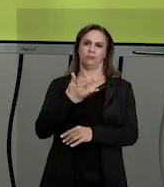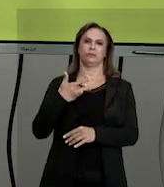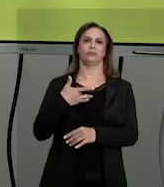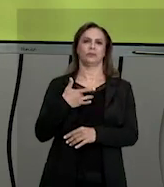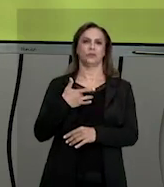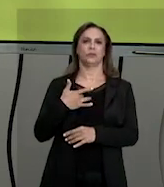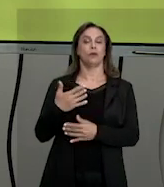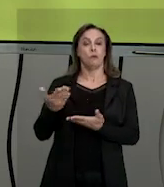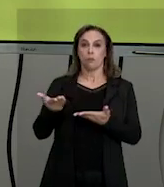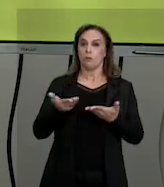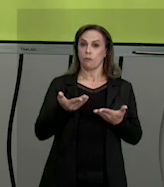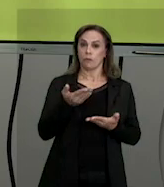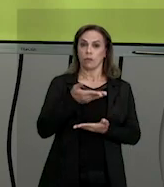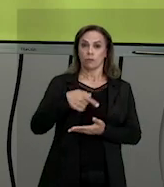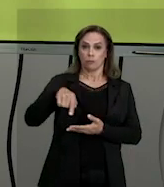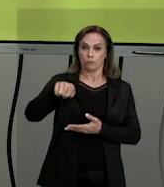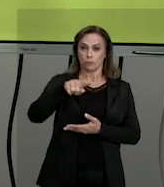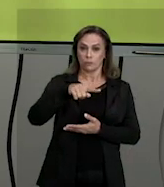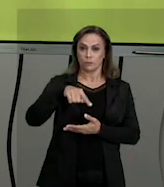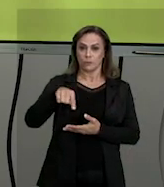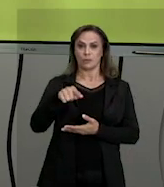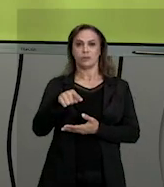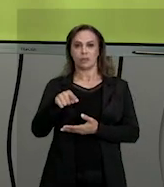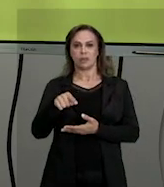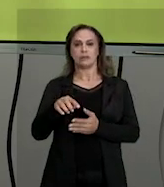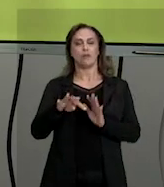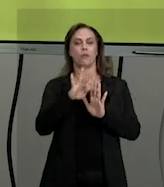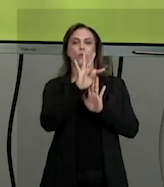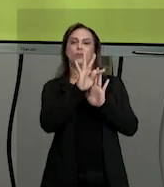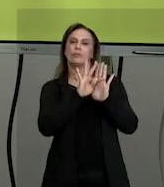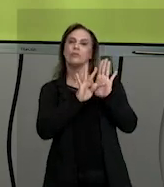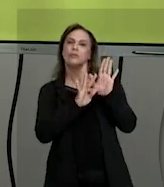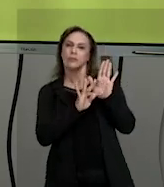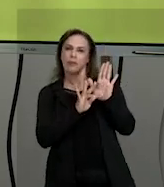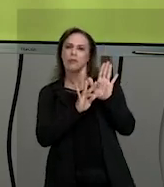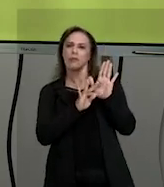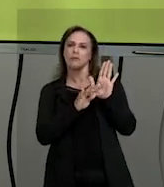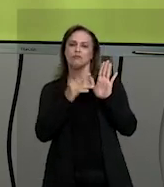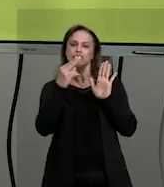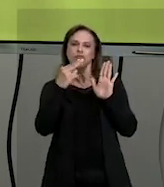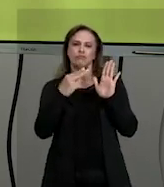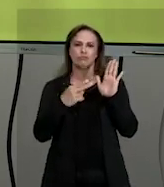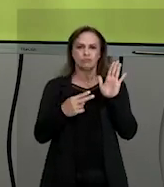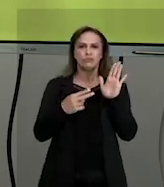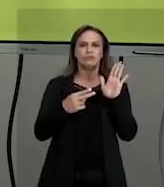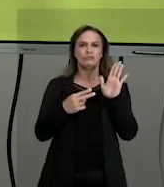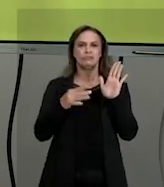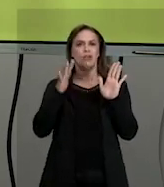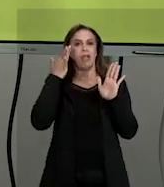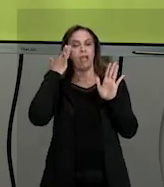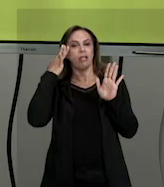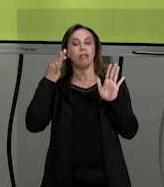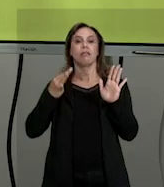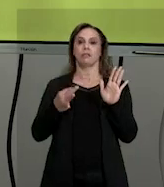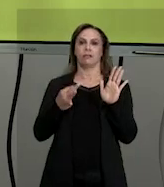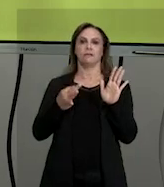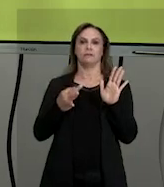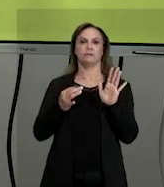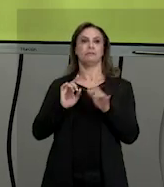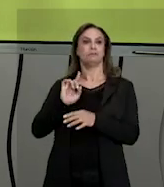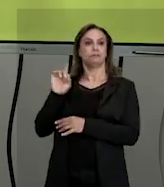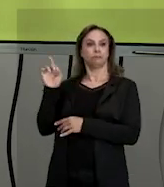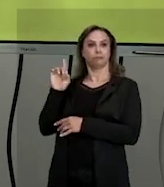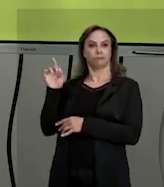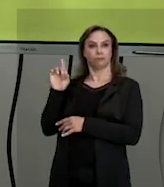né? Então, a gente vai interpretar um texto que tem esse título aqui, né? Reações adversas, vacinação